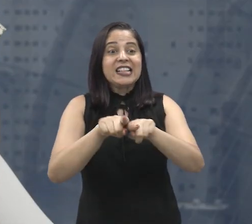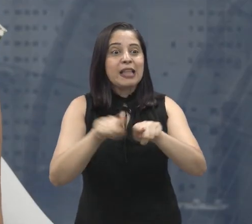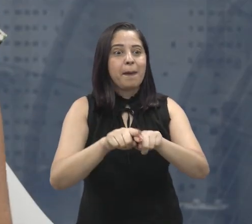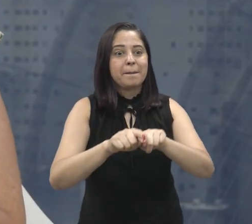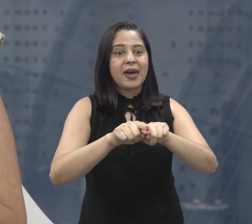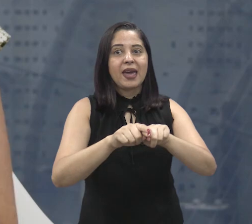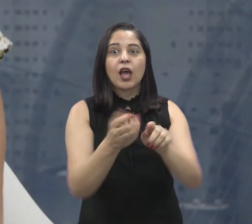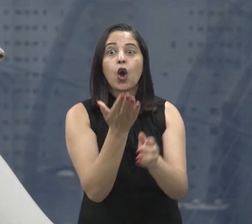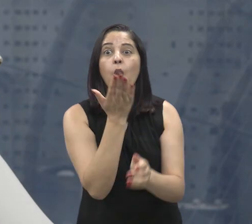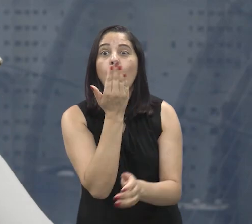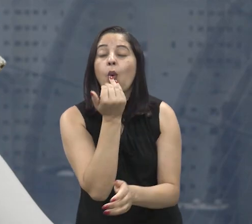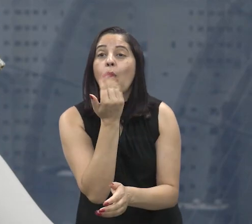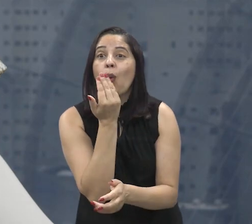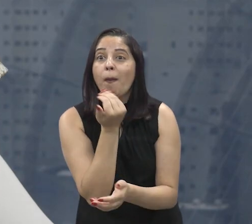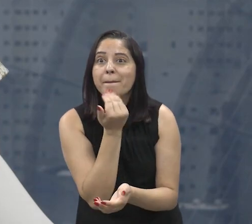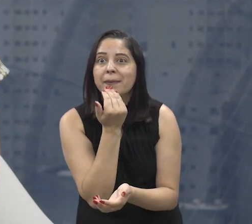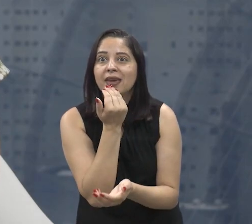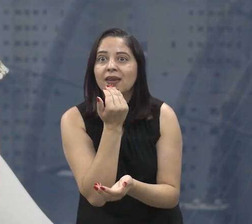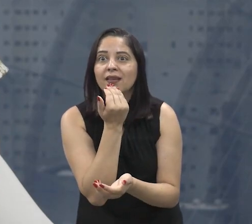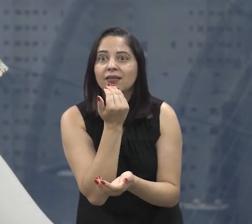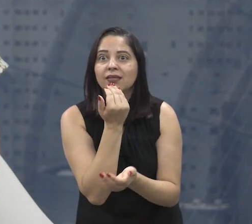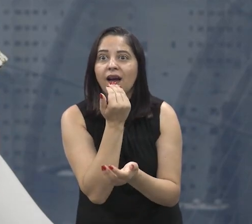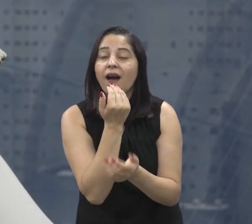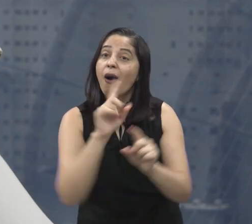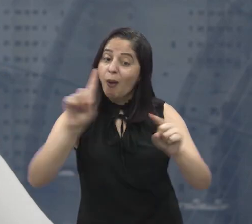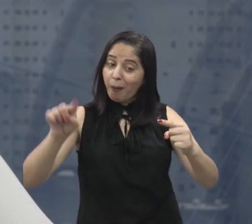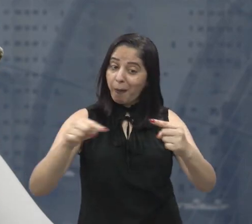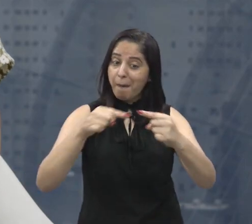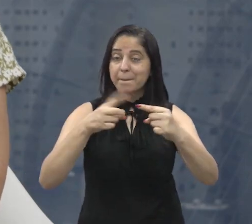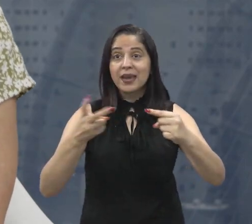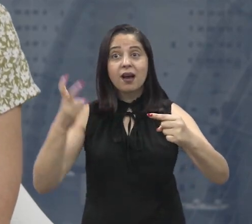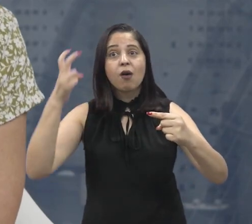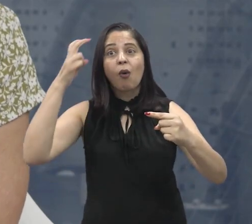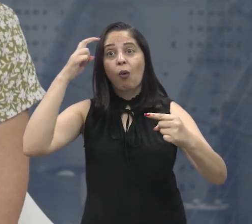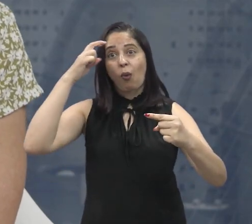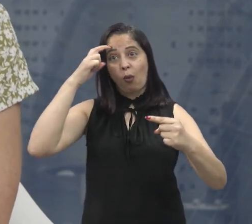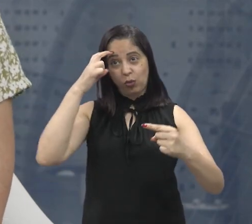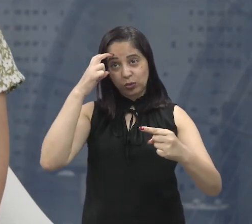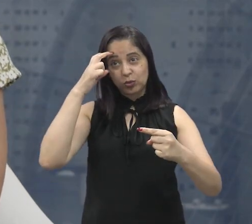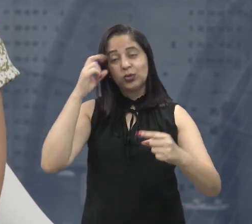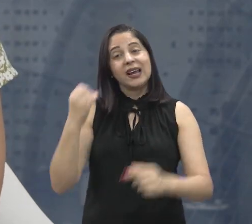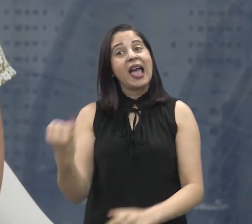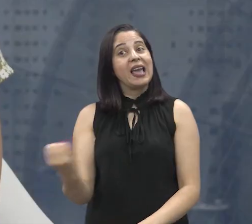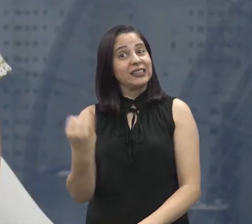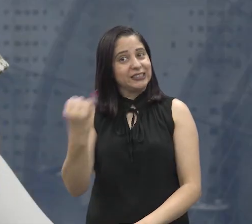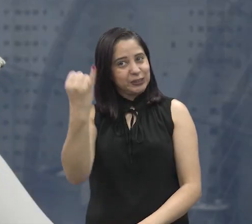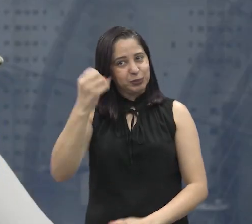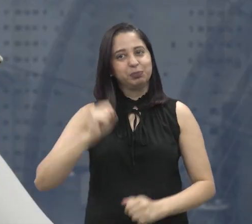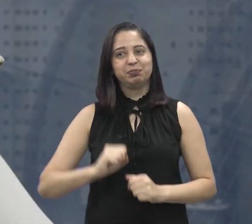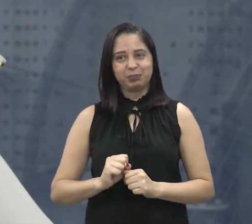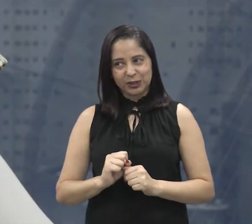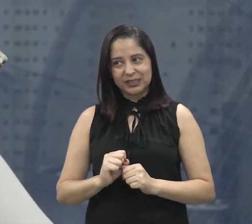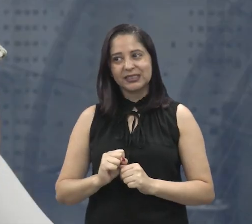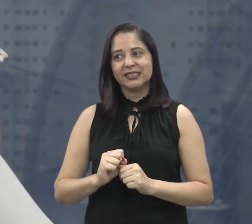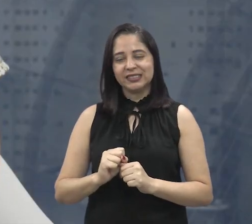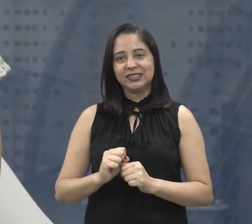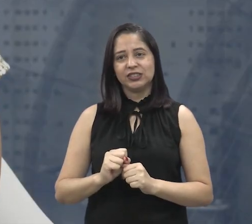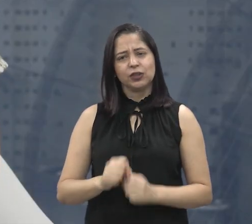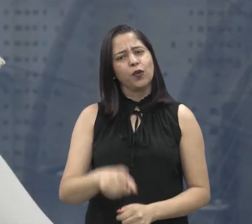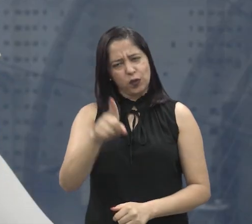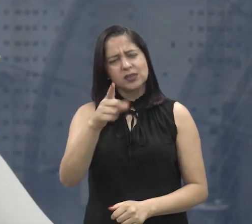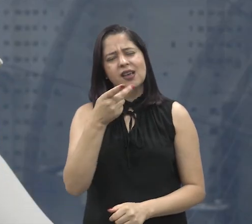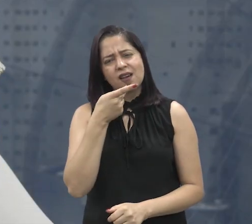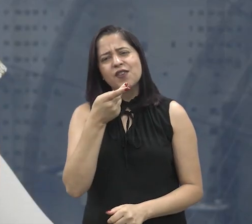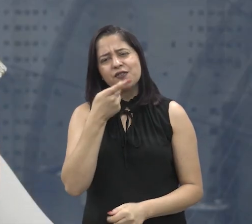região urbana que nunca viram uma expressão como essa. E aí vai até aquela cidade para realmente